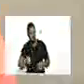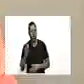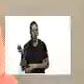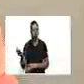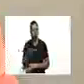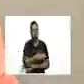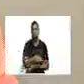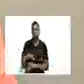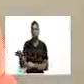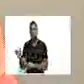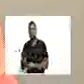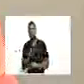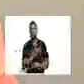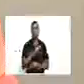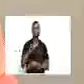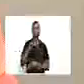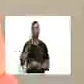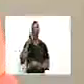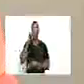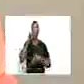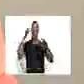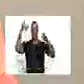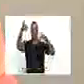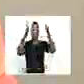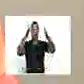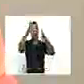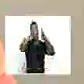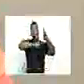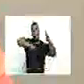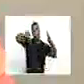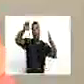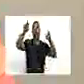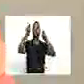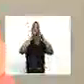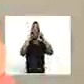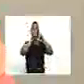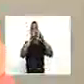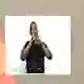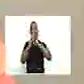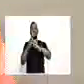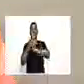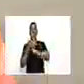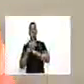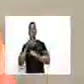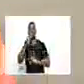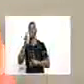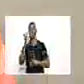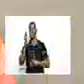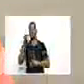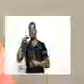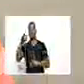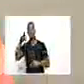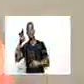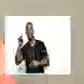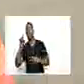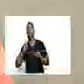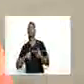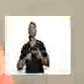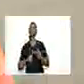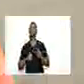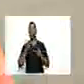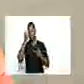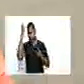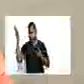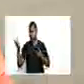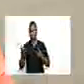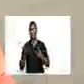que eles limpam a a a caixa d'água e quando tem um tempinho eles dão ajuda lá pra gente também Germano e ah ti